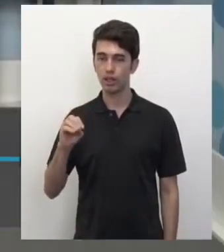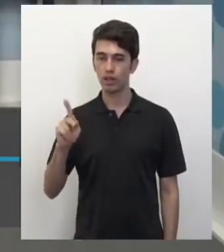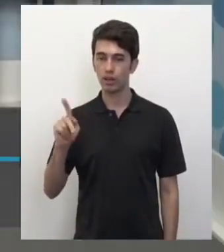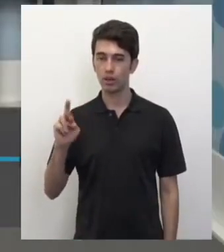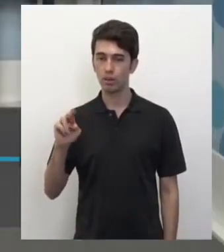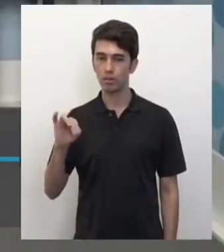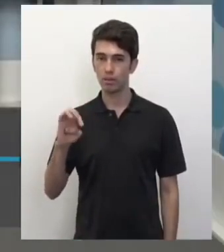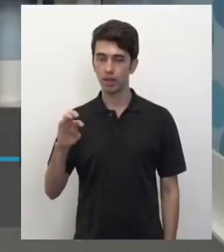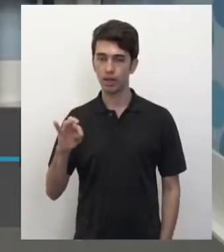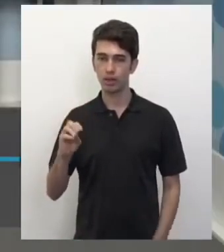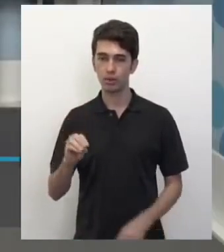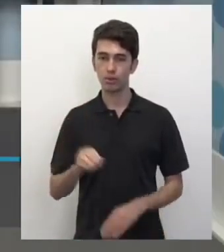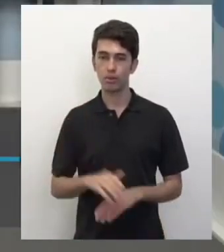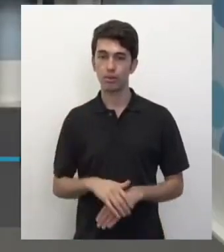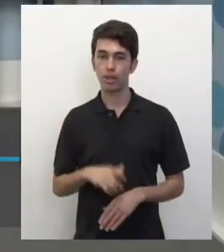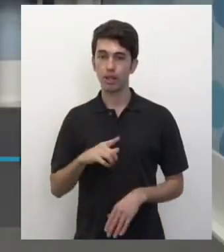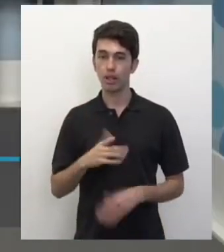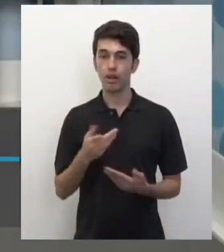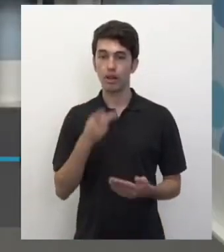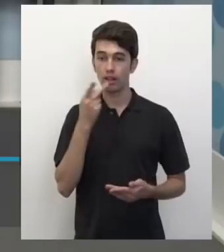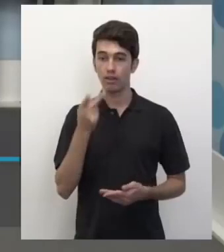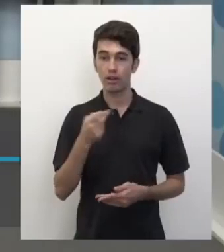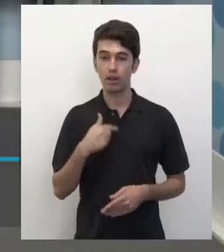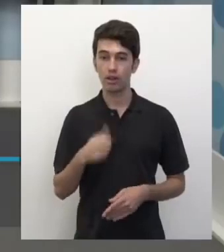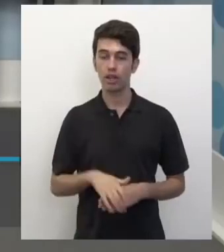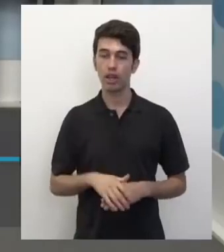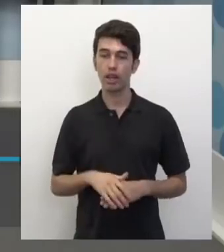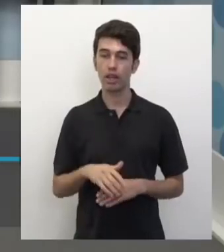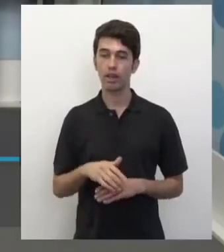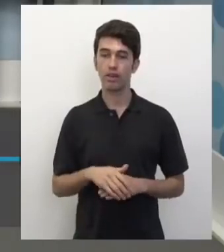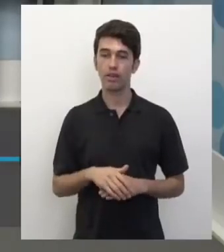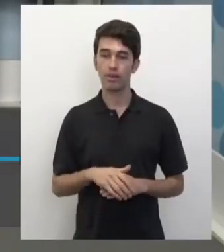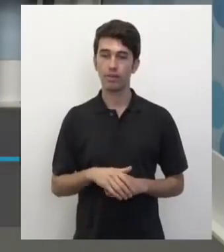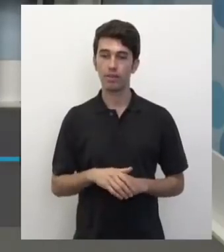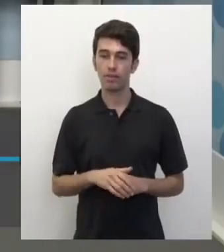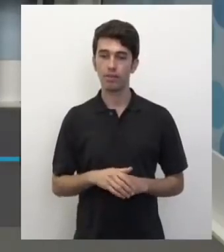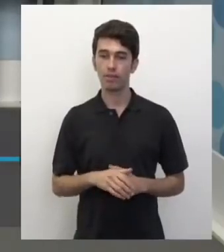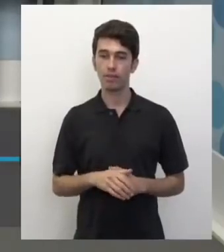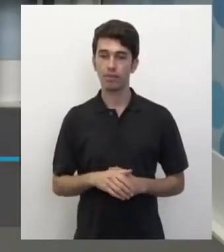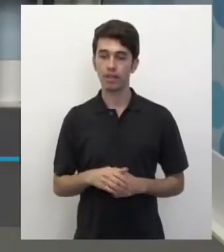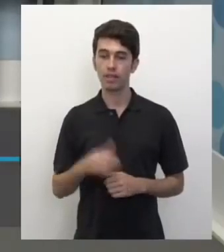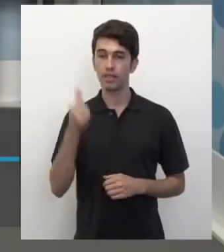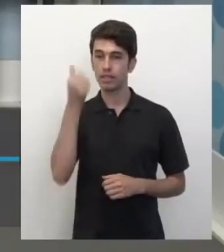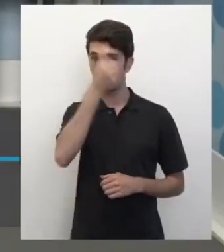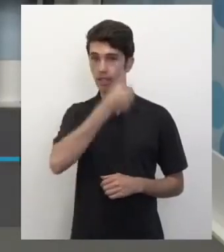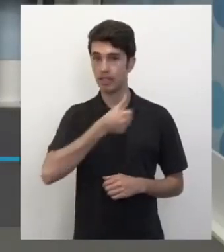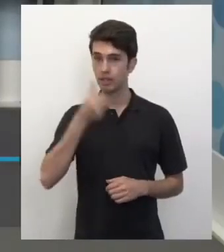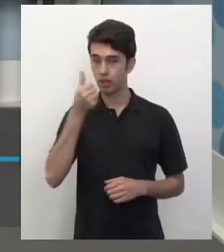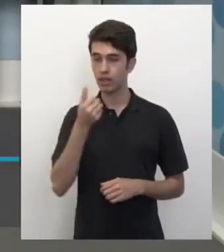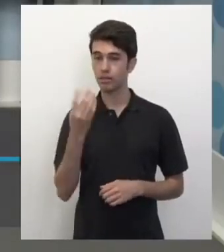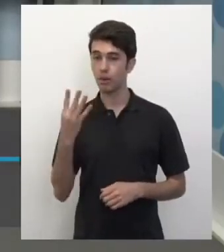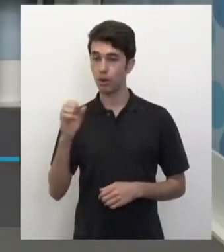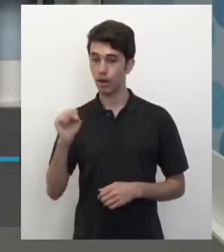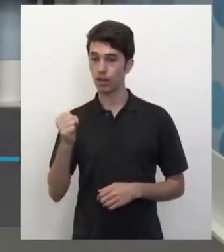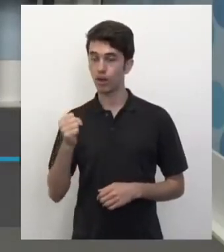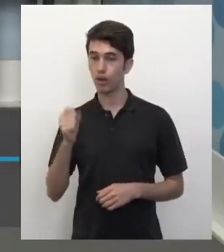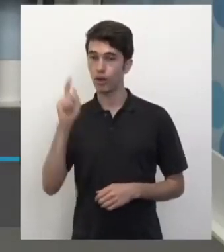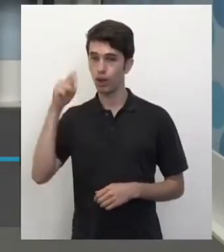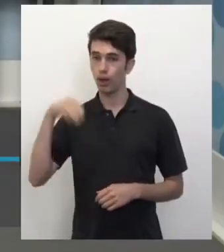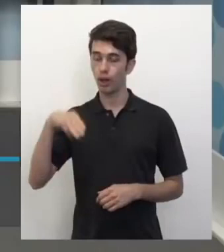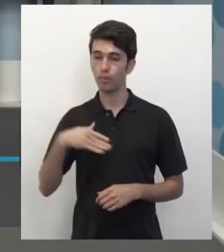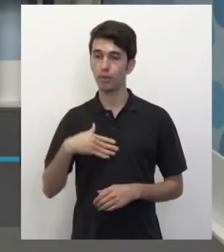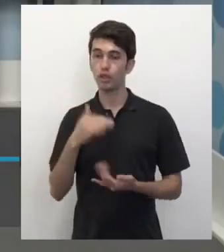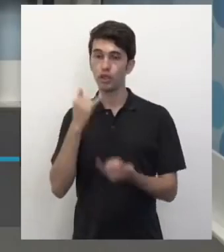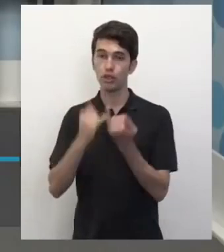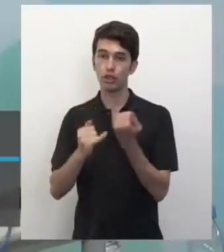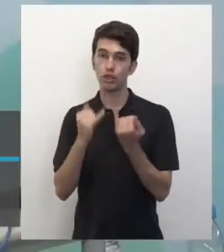32 quilômetros, né? E são 6 horas para 48 quilômetros. Eles fizeram isso dividindo por 8, né? Legal. Muito bom.